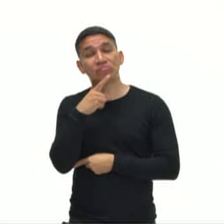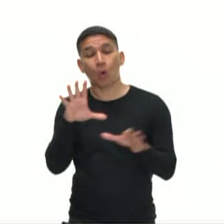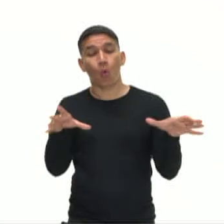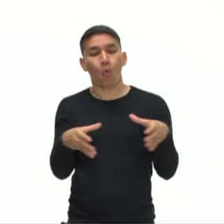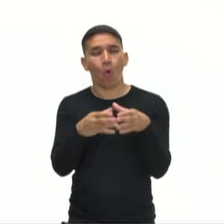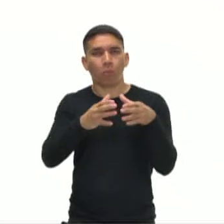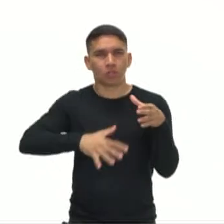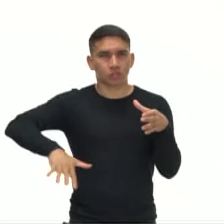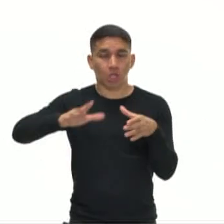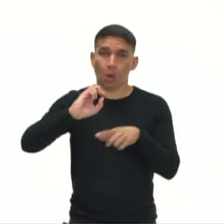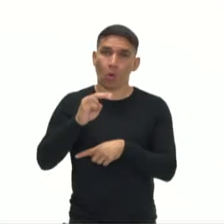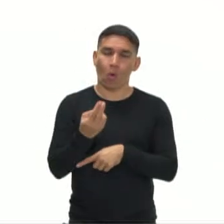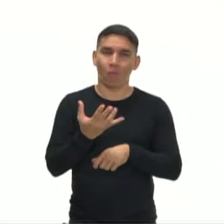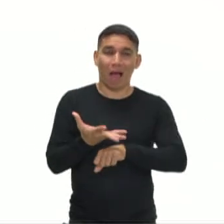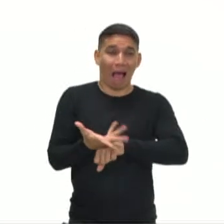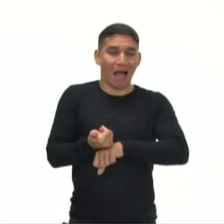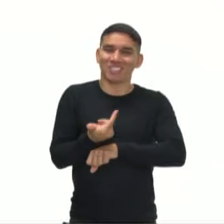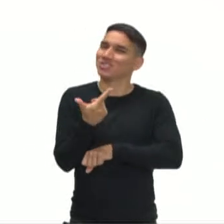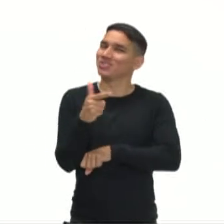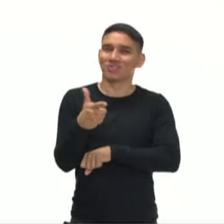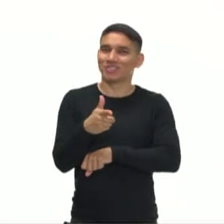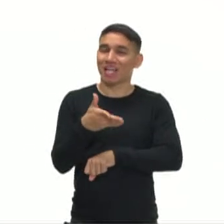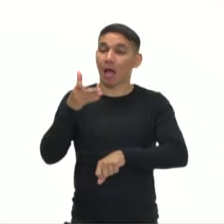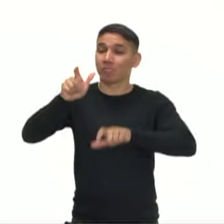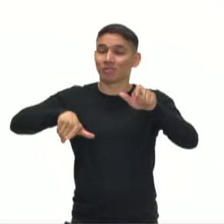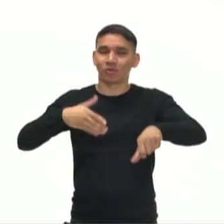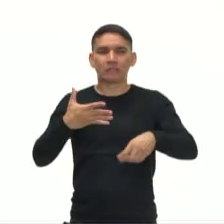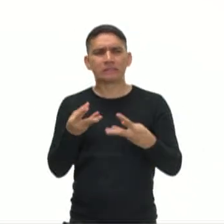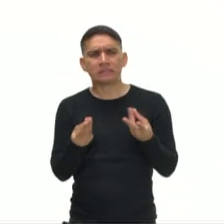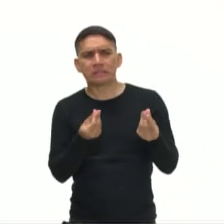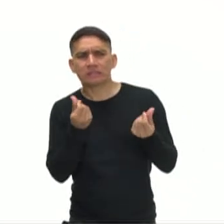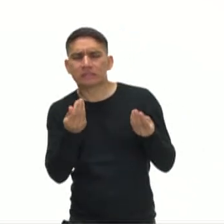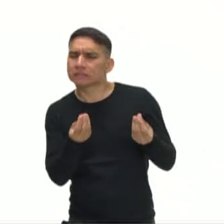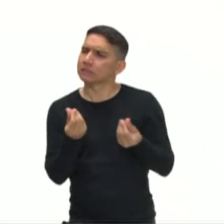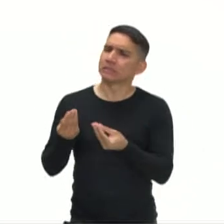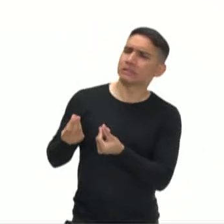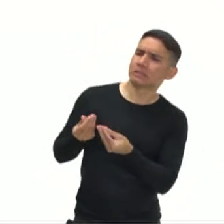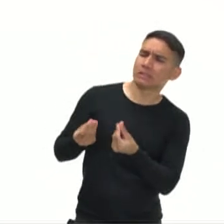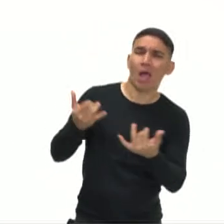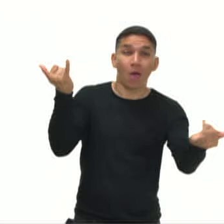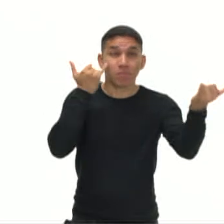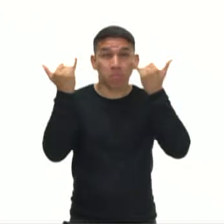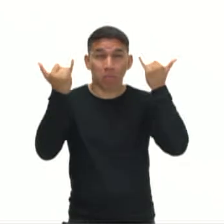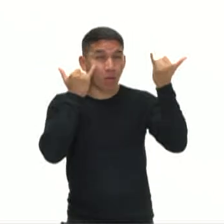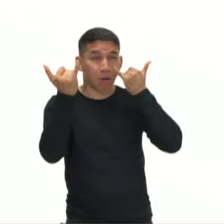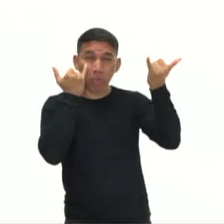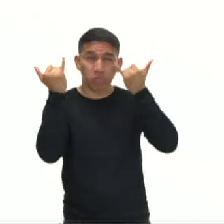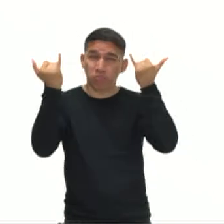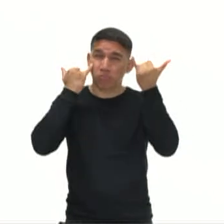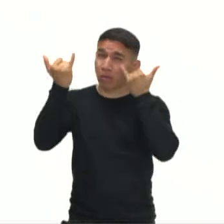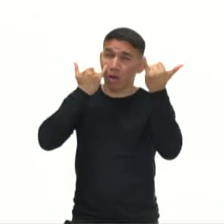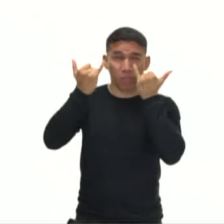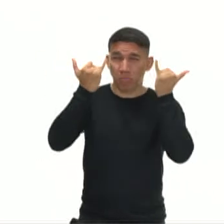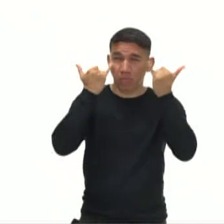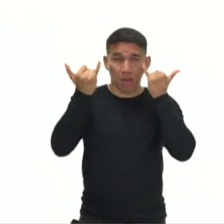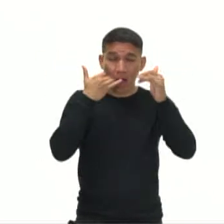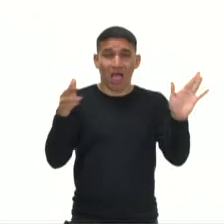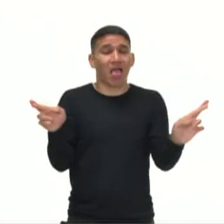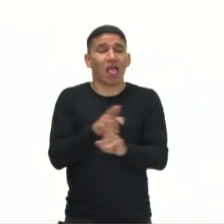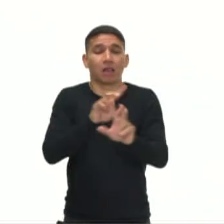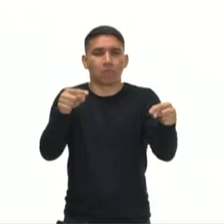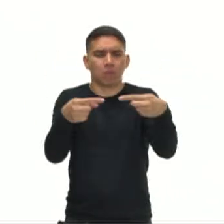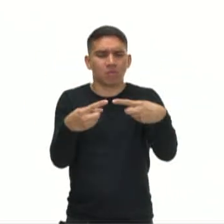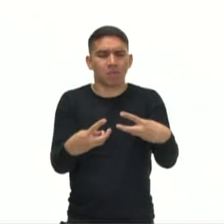a inabilidade das pessoas em assimilar grandes volumes de dados e